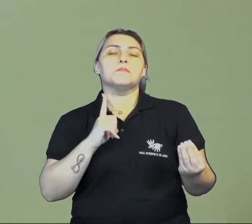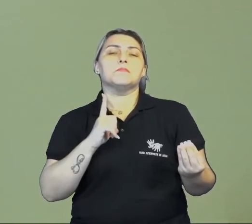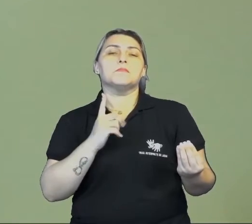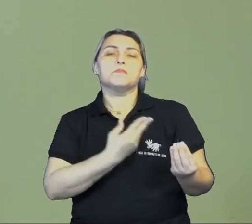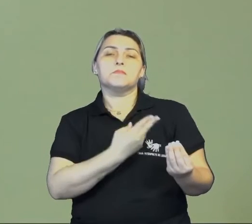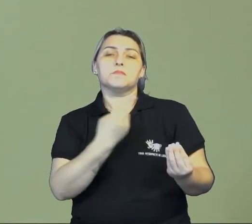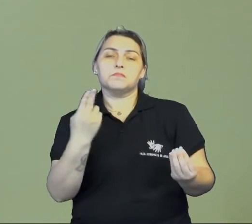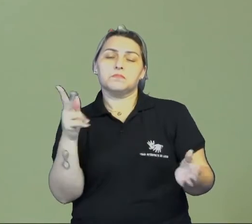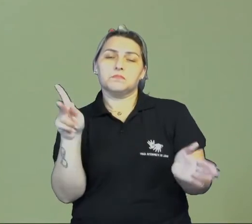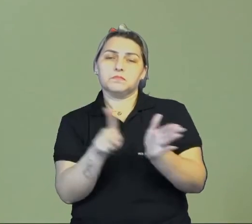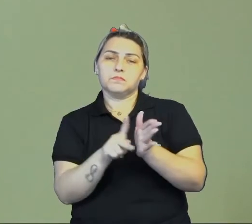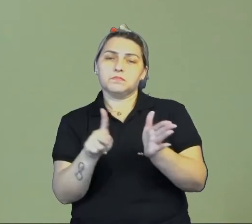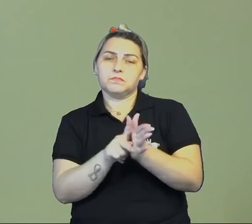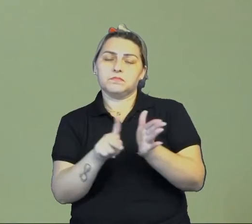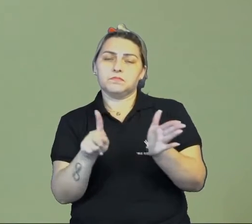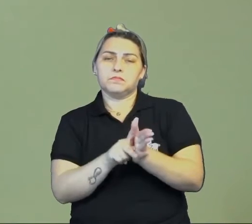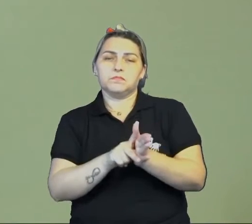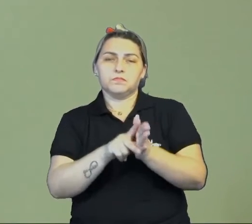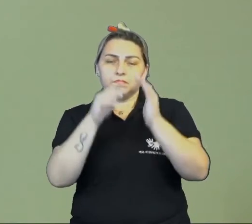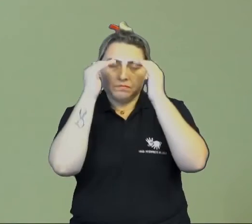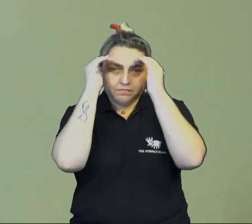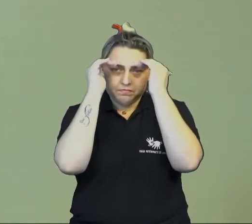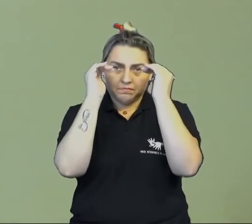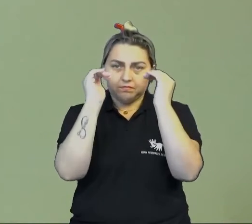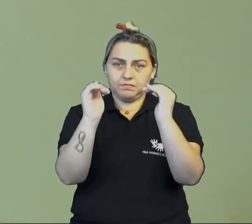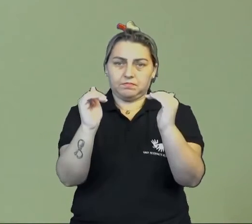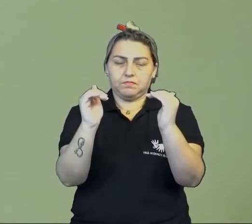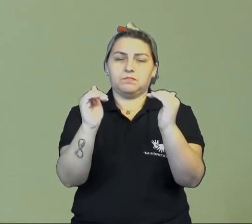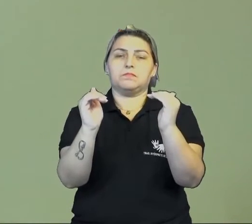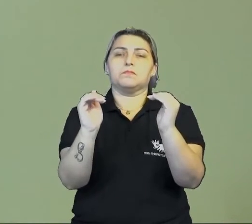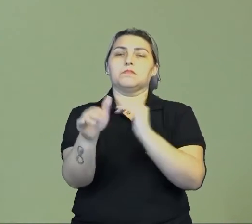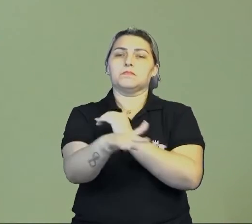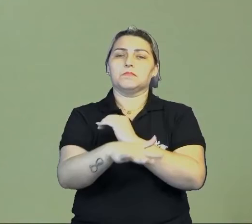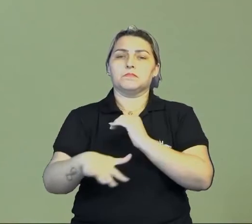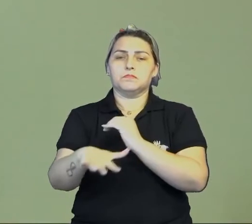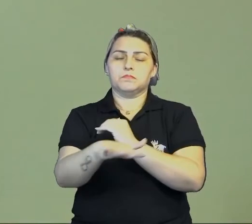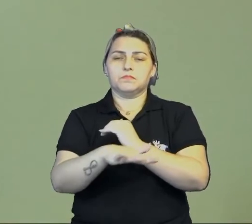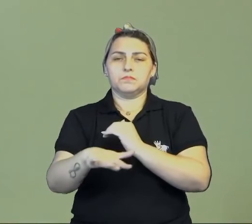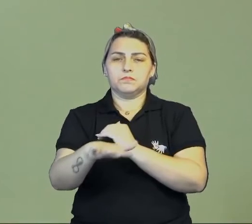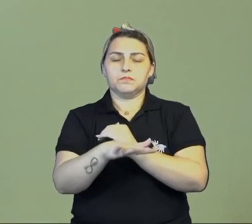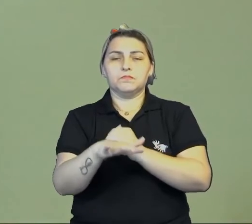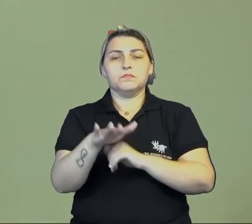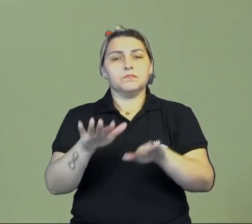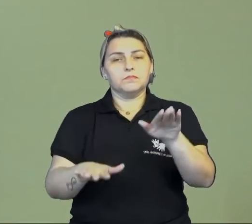denominações específicas que obedecem às peculiaridades da sociedade em uma